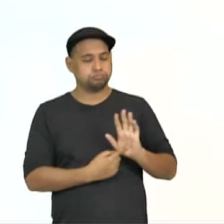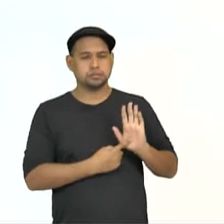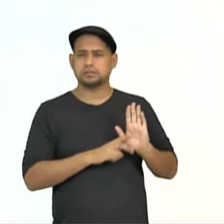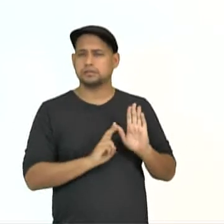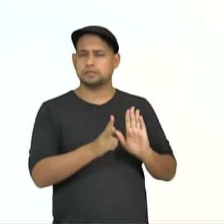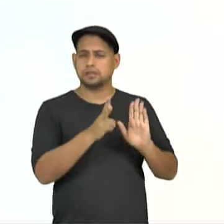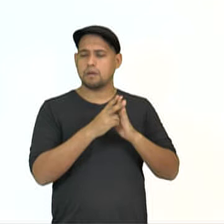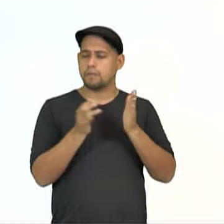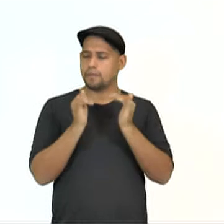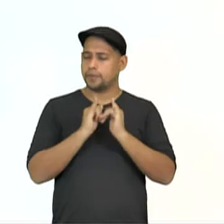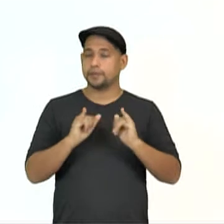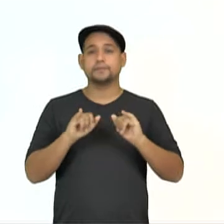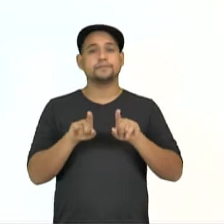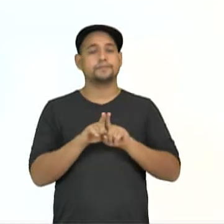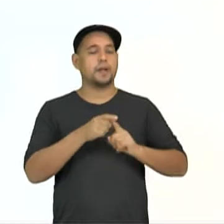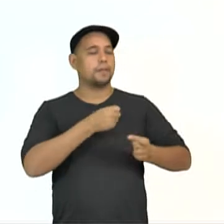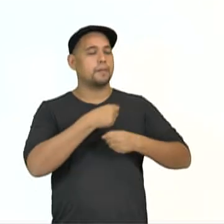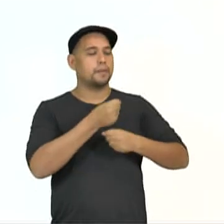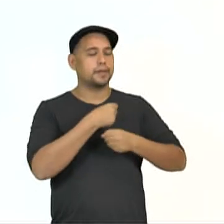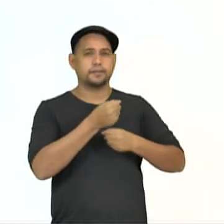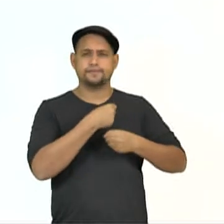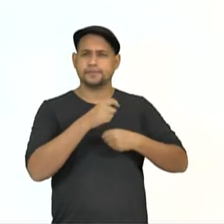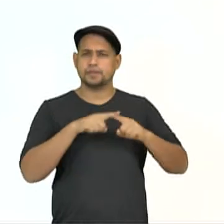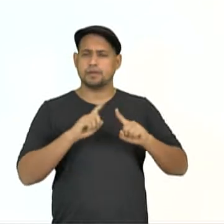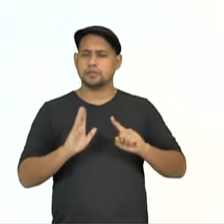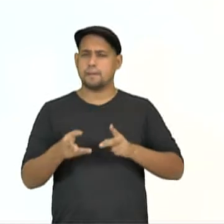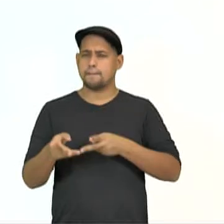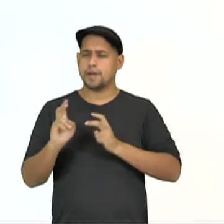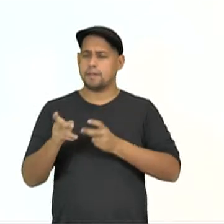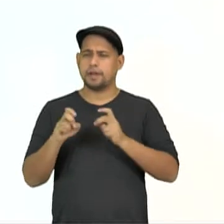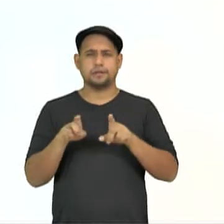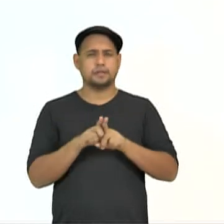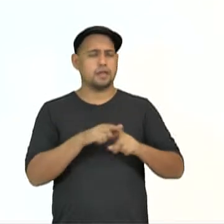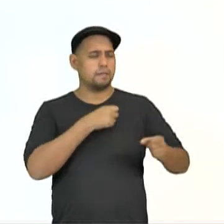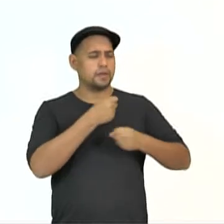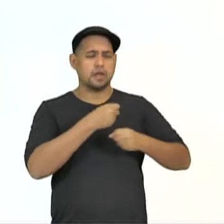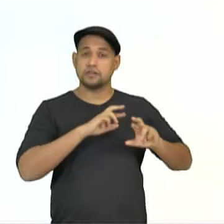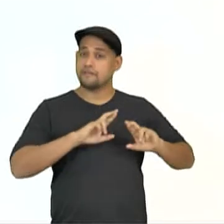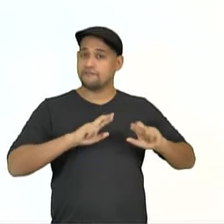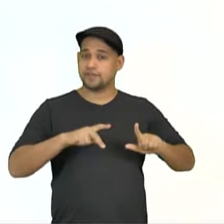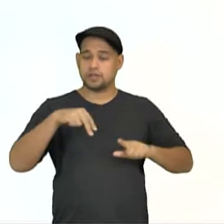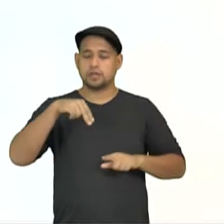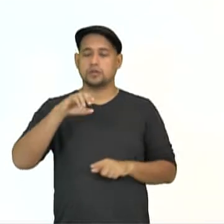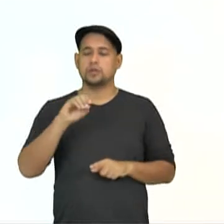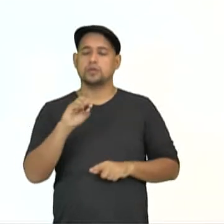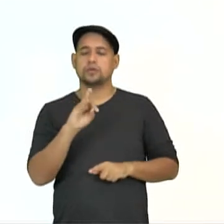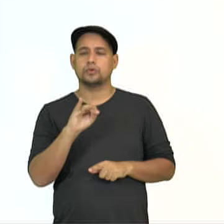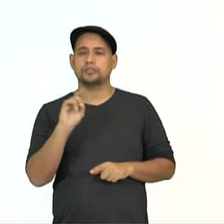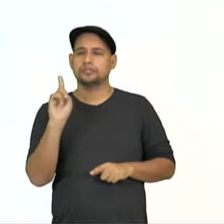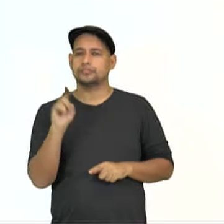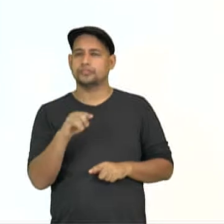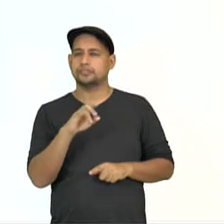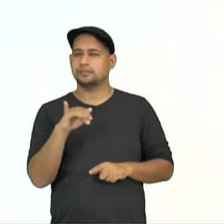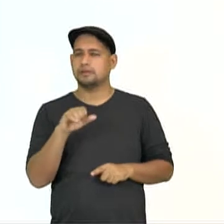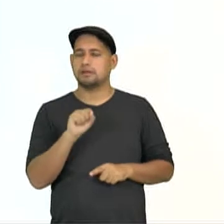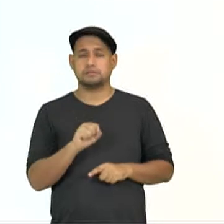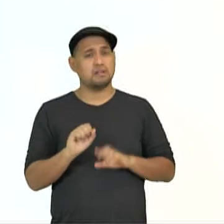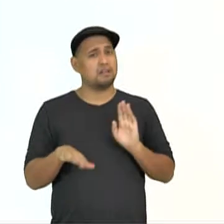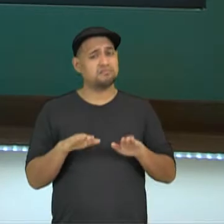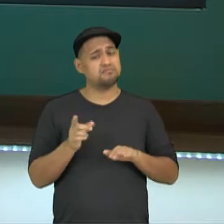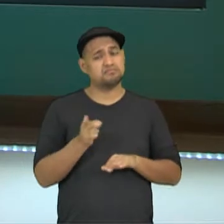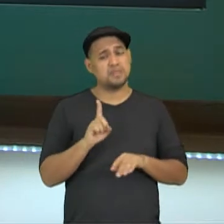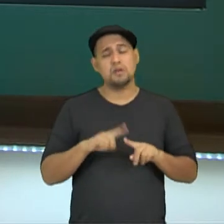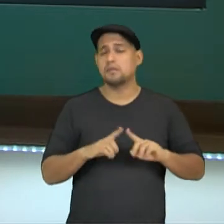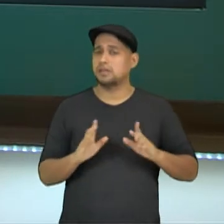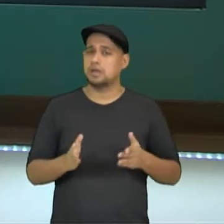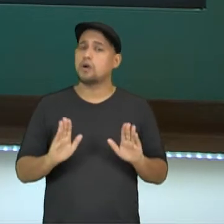momento a notícias e reportagens. Percebeu que reportagem é diferente da notícia? Talvez não, mas hoje nós vamos